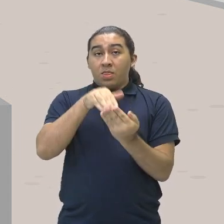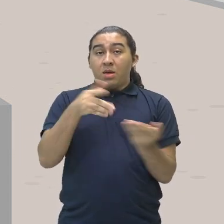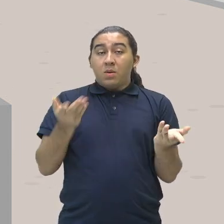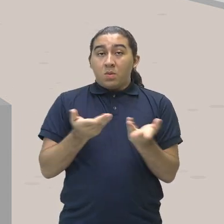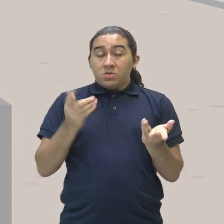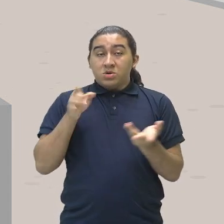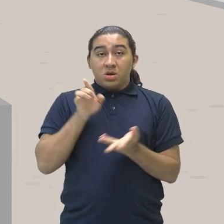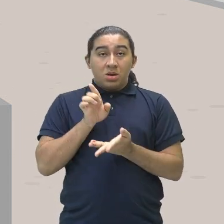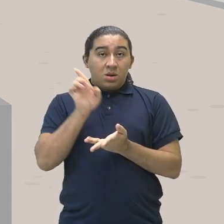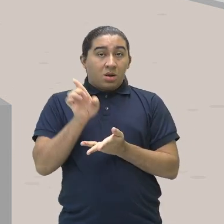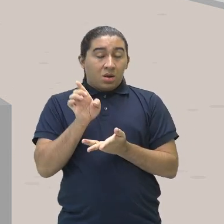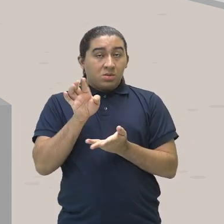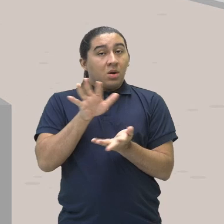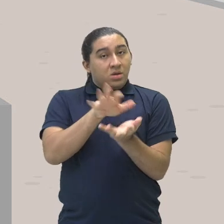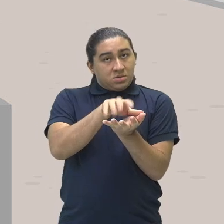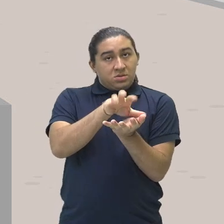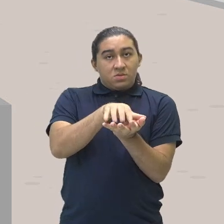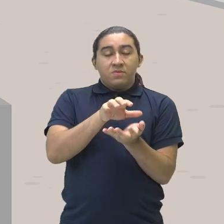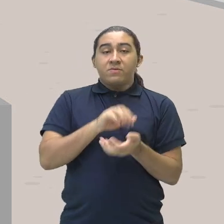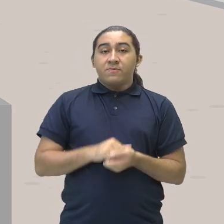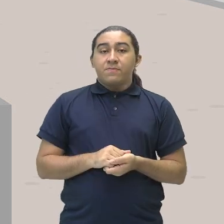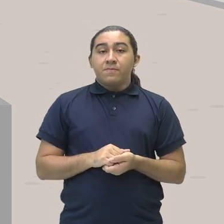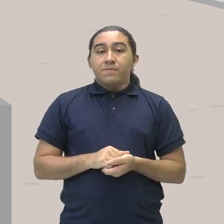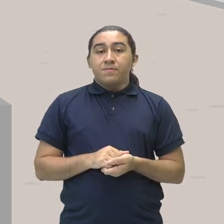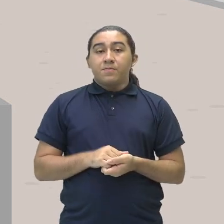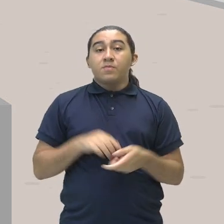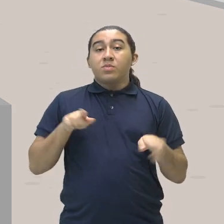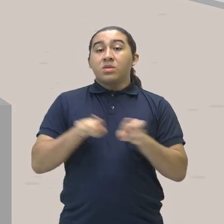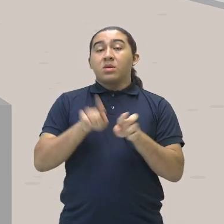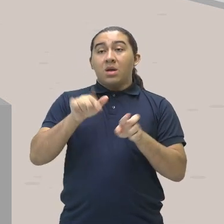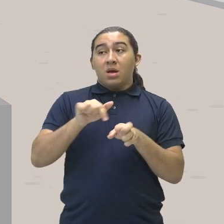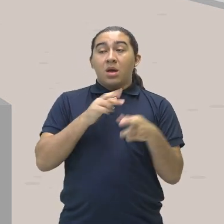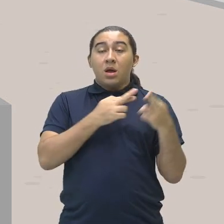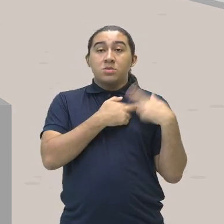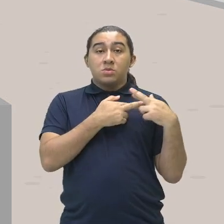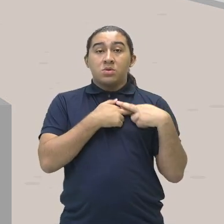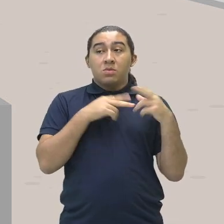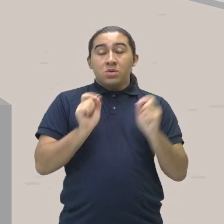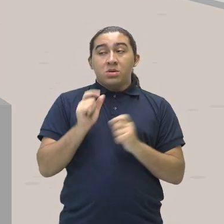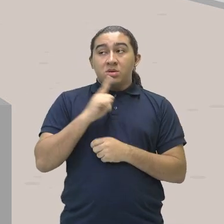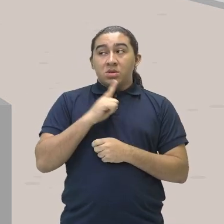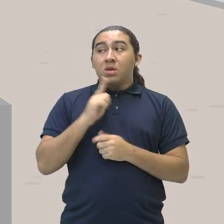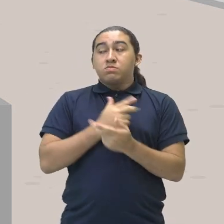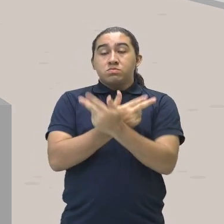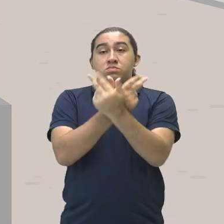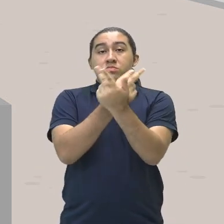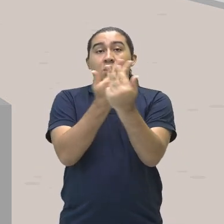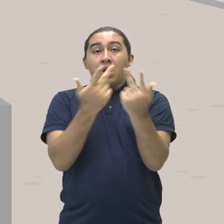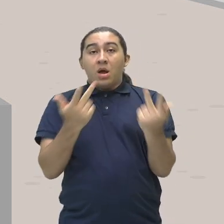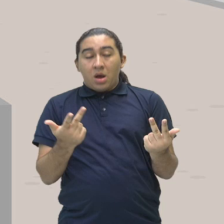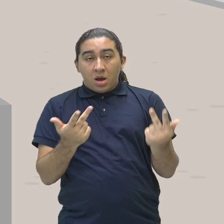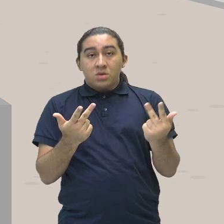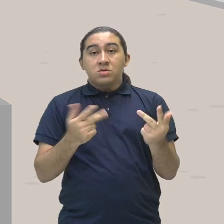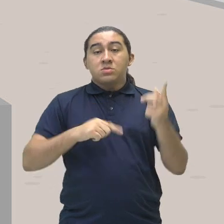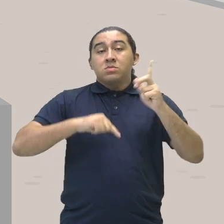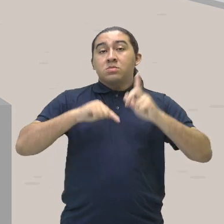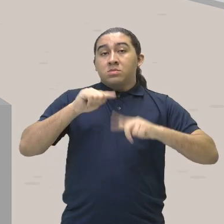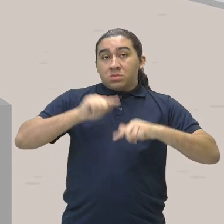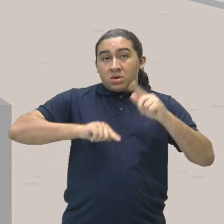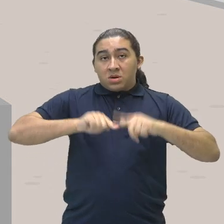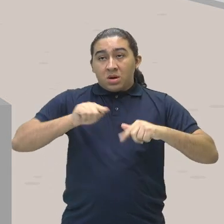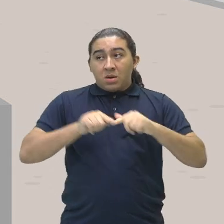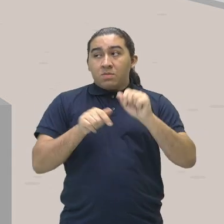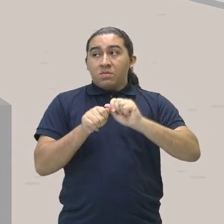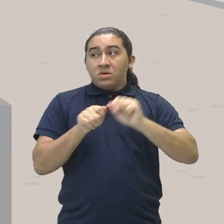do Recife. Então, no Recife, ele foi responsável por uma série de obras que